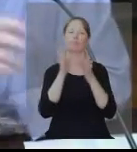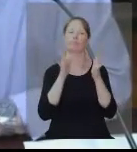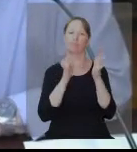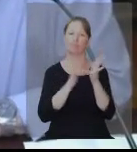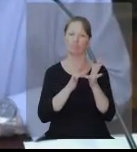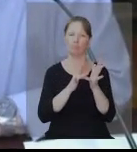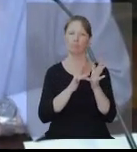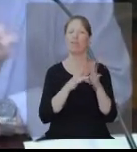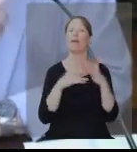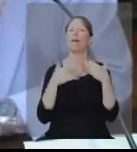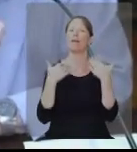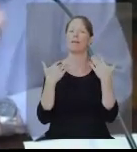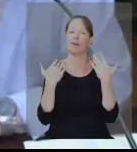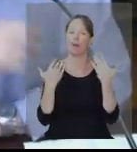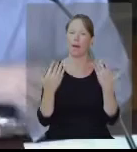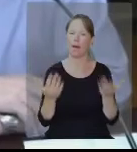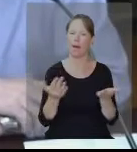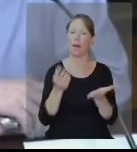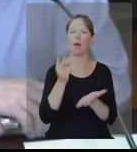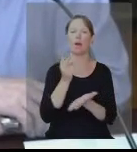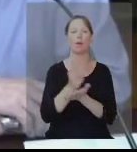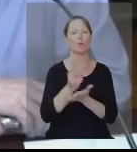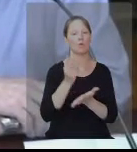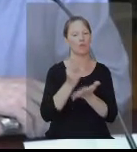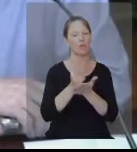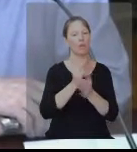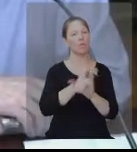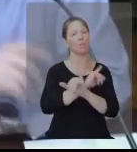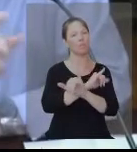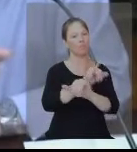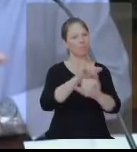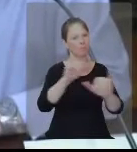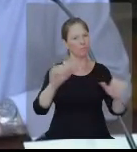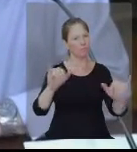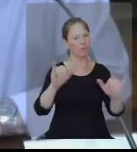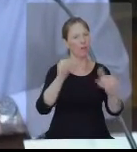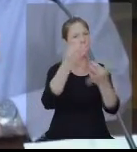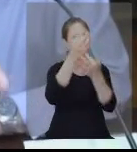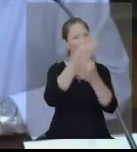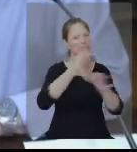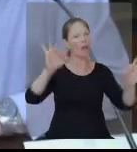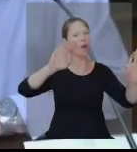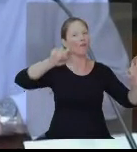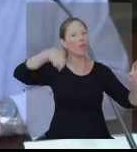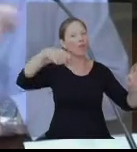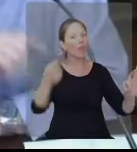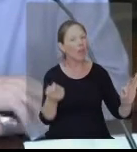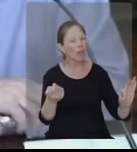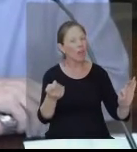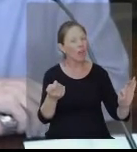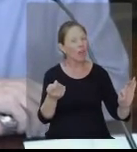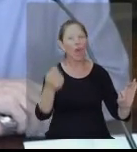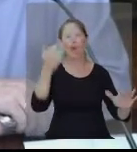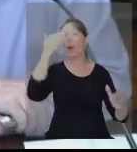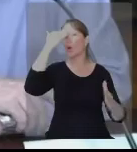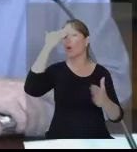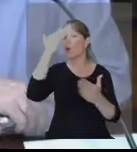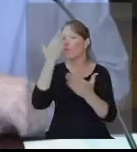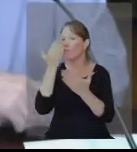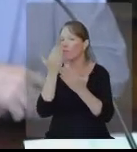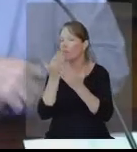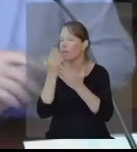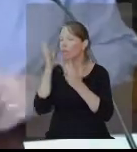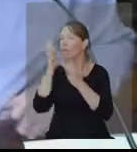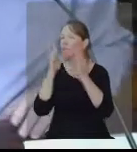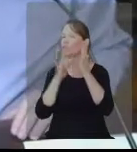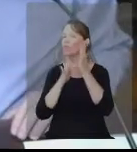É claro que sempre tem que dizer para todos os nossos ouvintes que é salvo aquele que confia nesta obra exatamente. De Cristo, né?